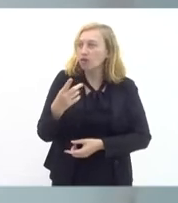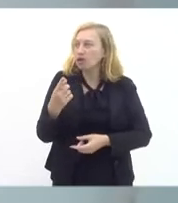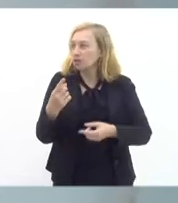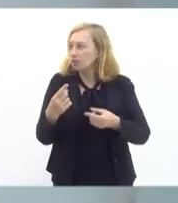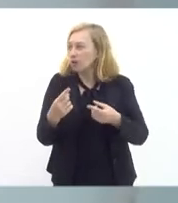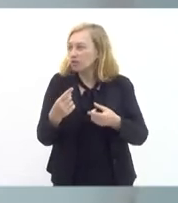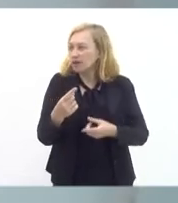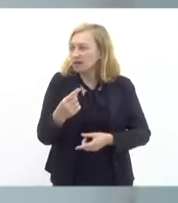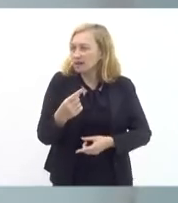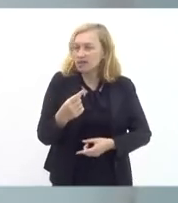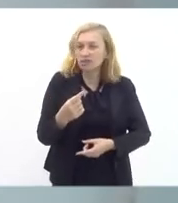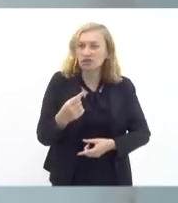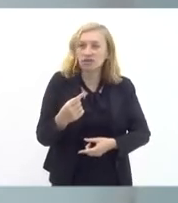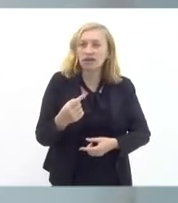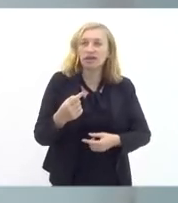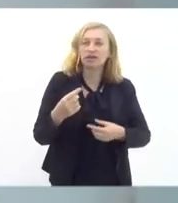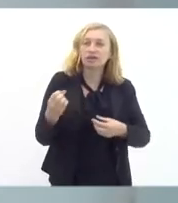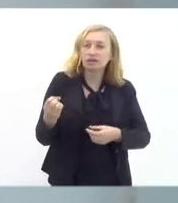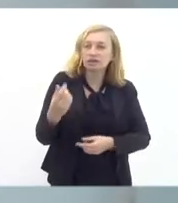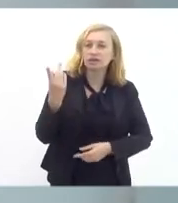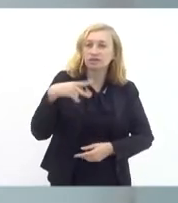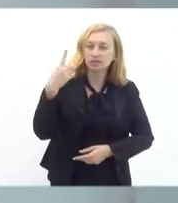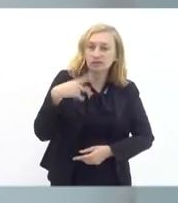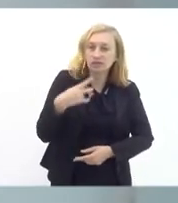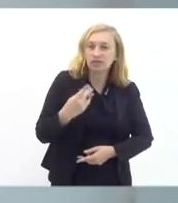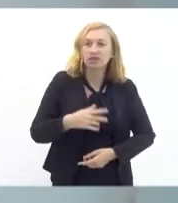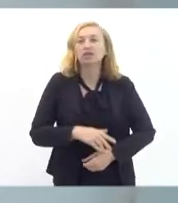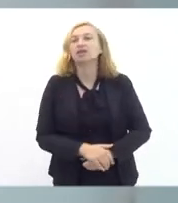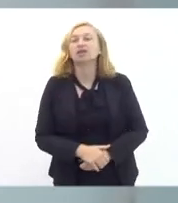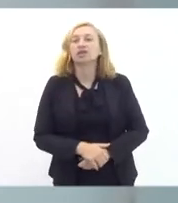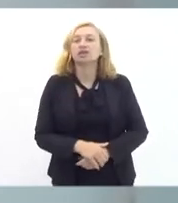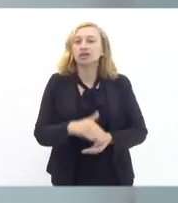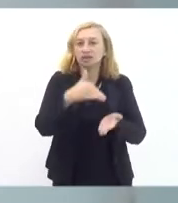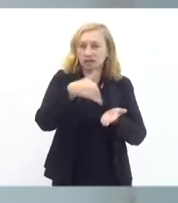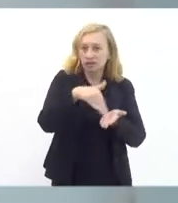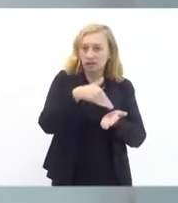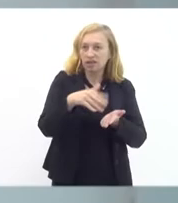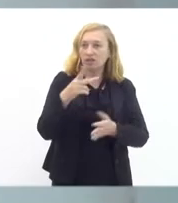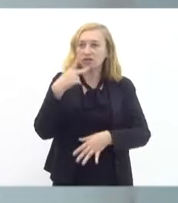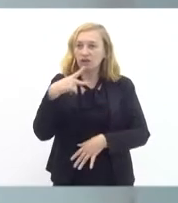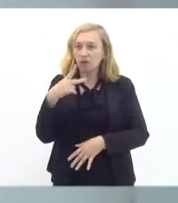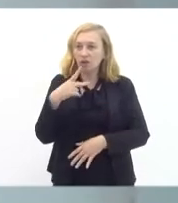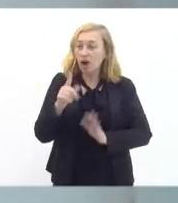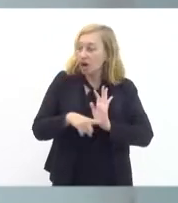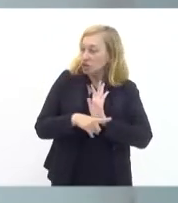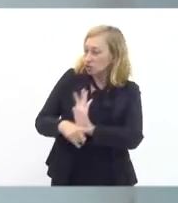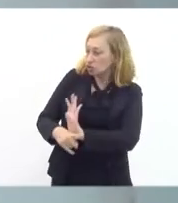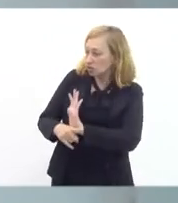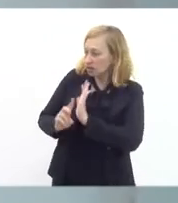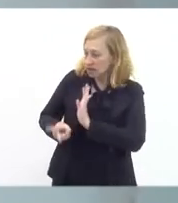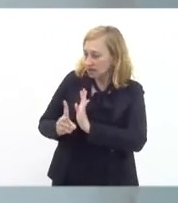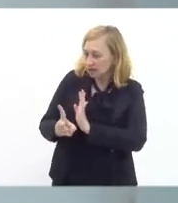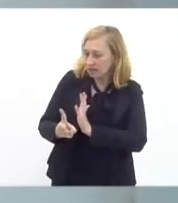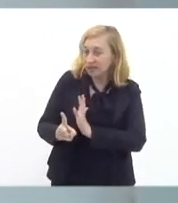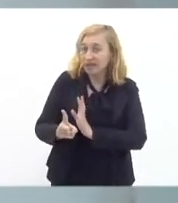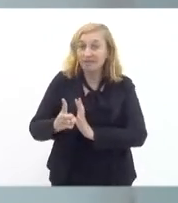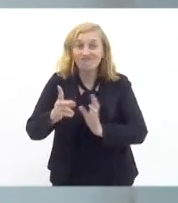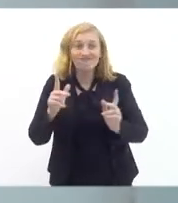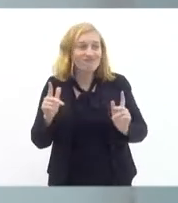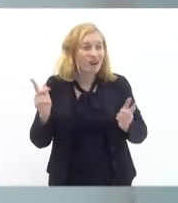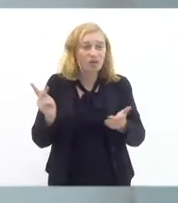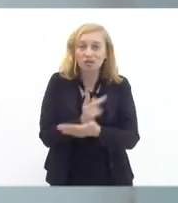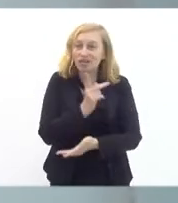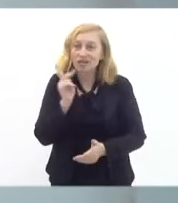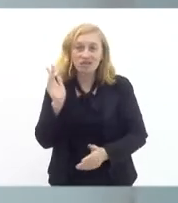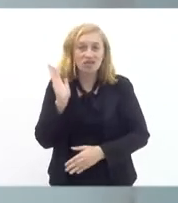uma ajuda à Suípa, como disse o nosso secretário, uma ajuda permanente, porque esses casos aí são diretos.